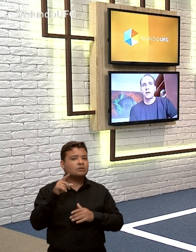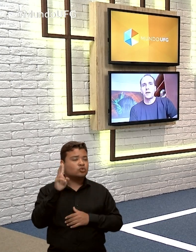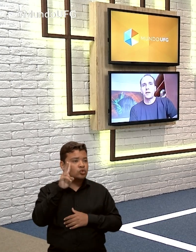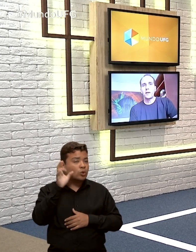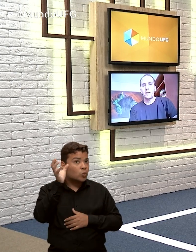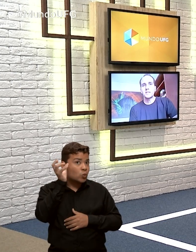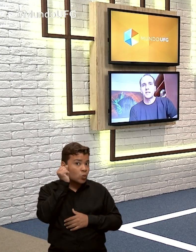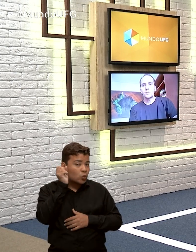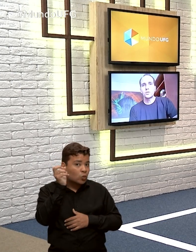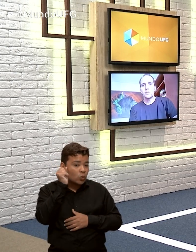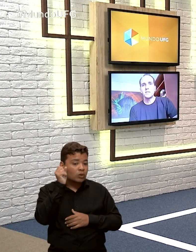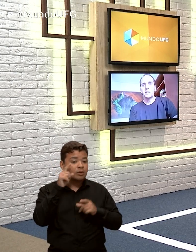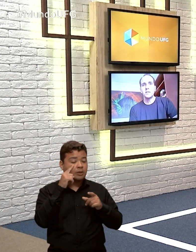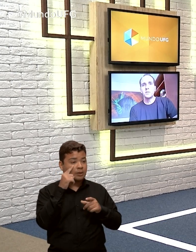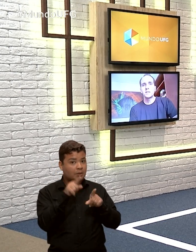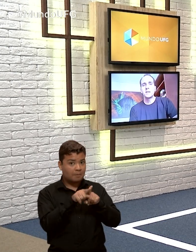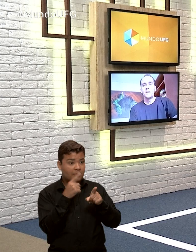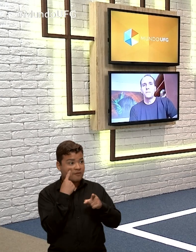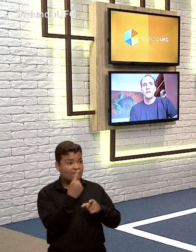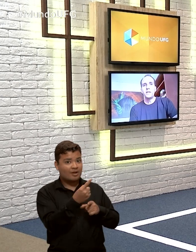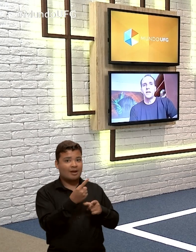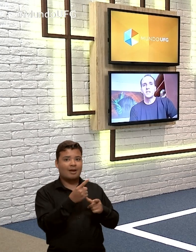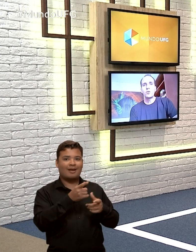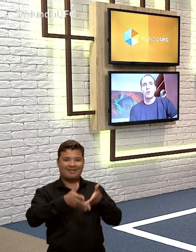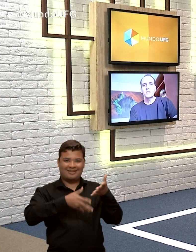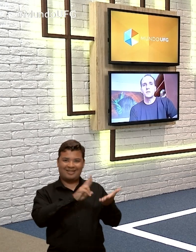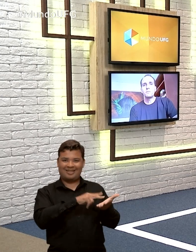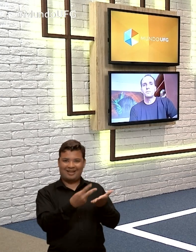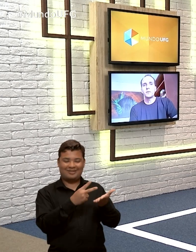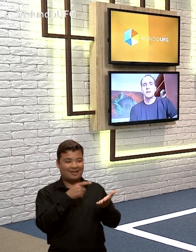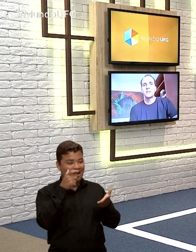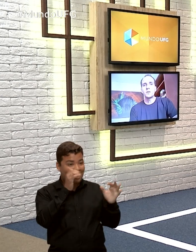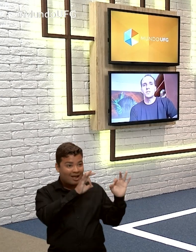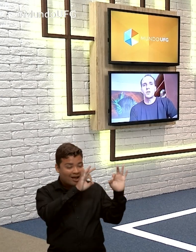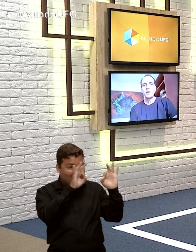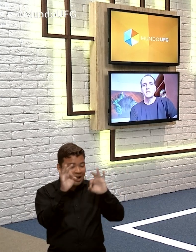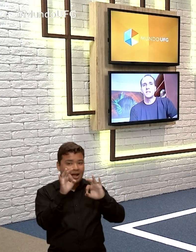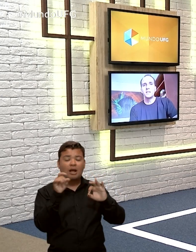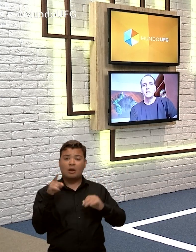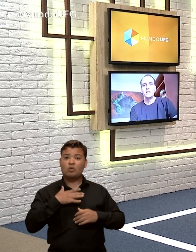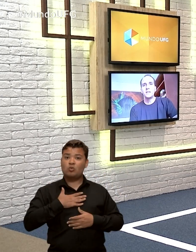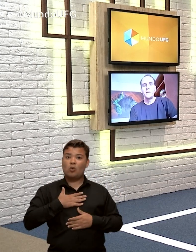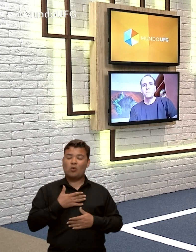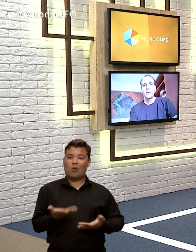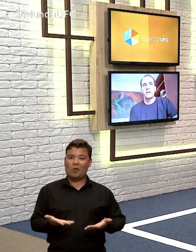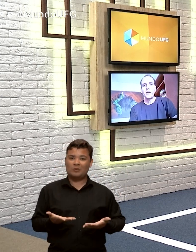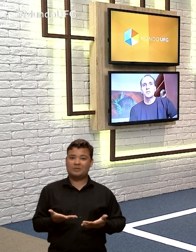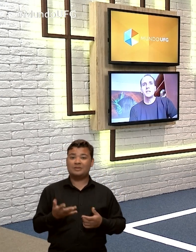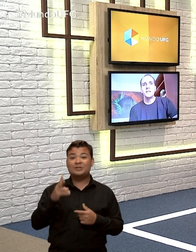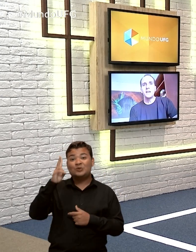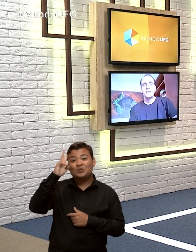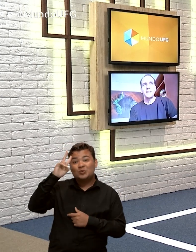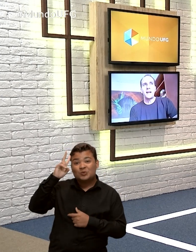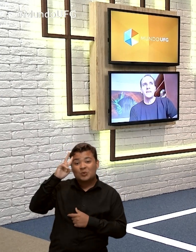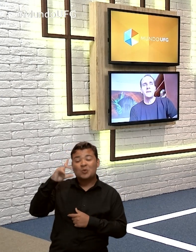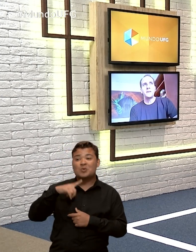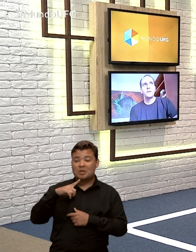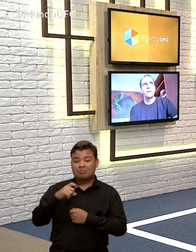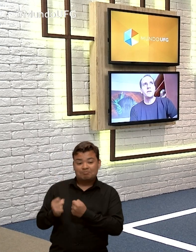veem as traduções em Libras e eles gostam, né? São histórias que auxiliam